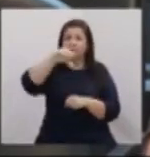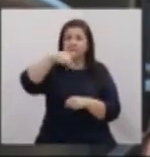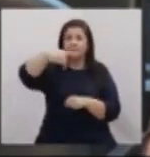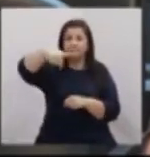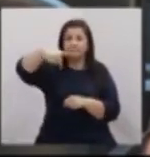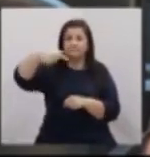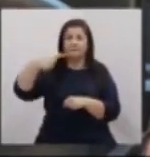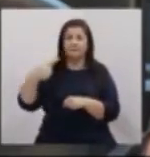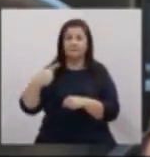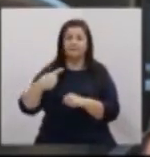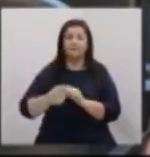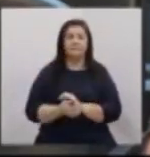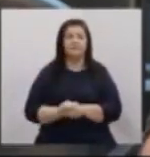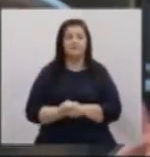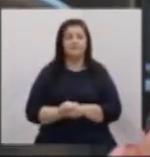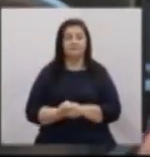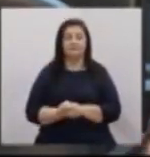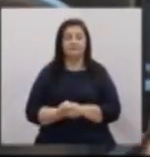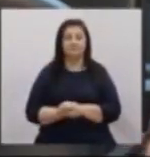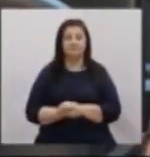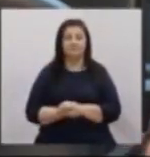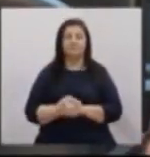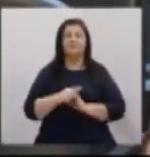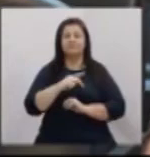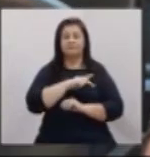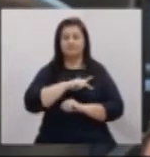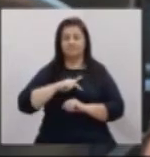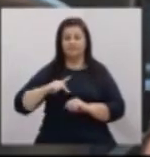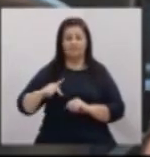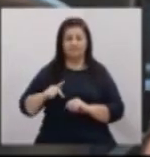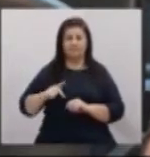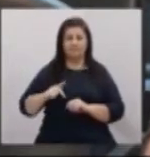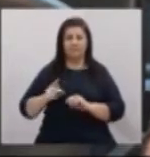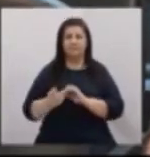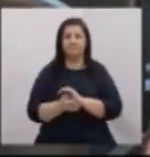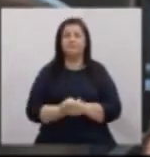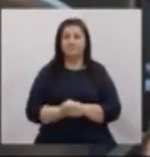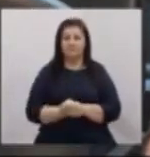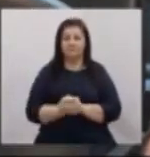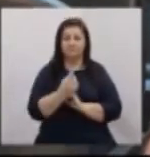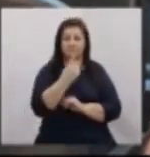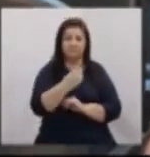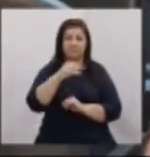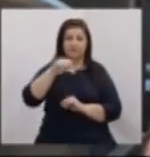1971. Fui consagrado a pastor em 1994.